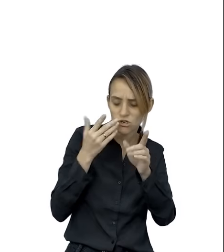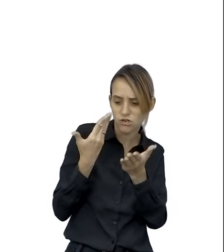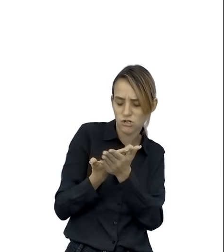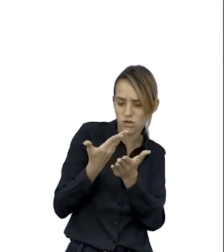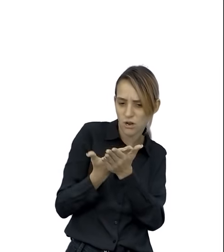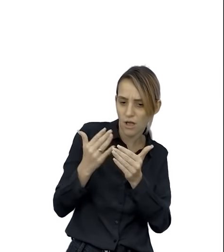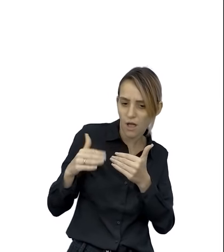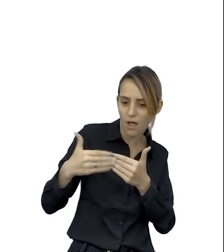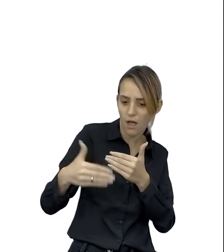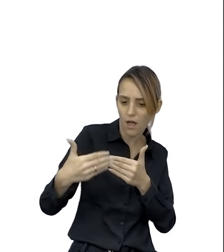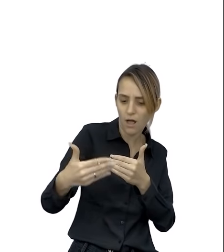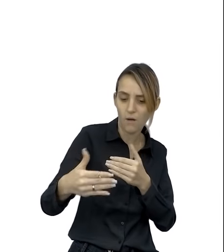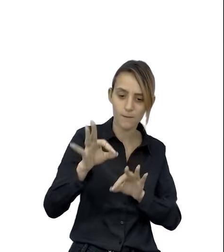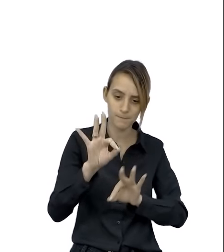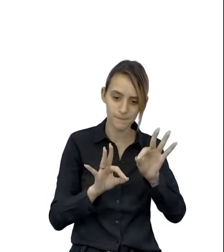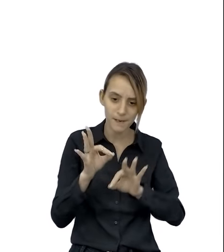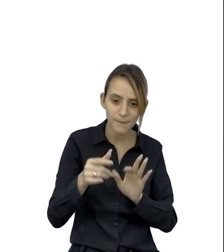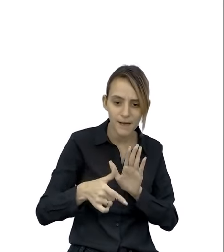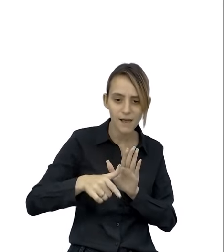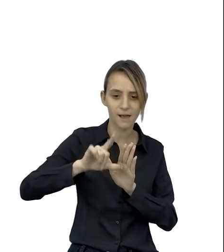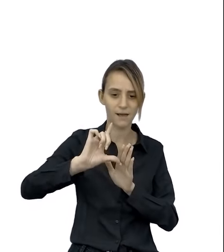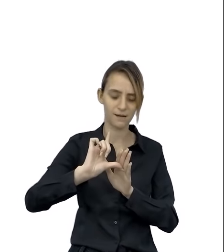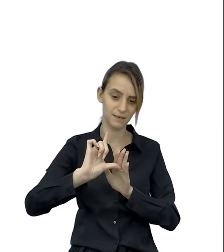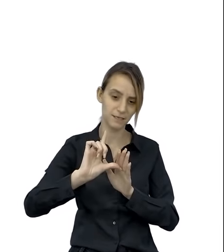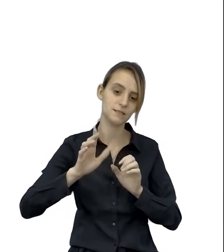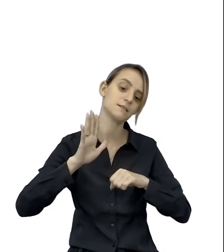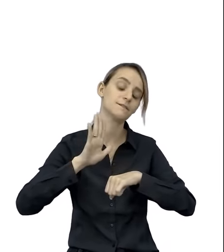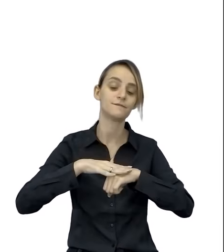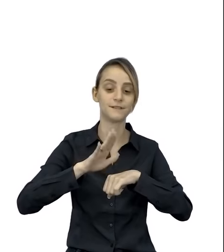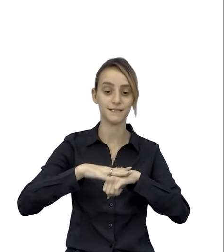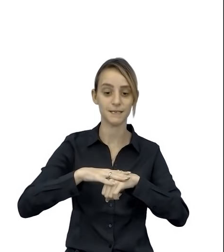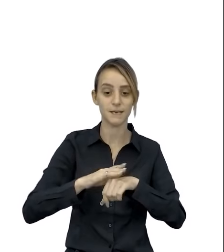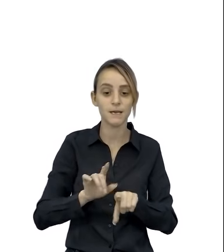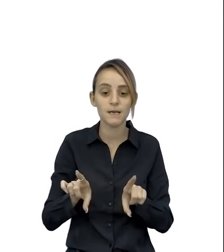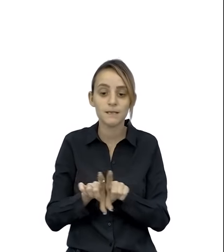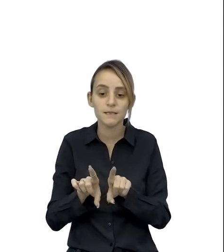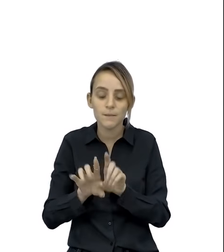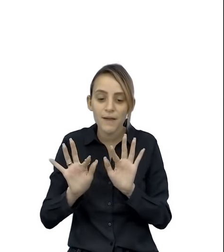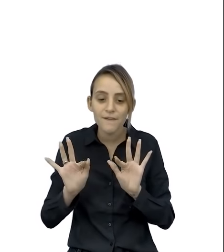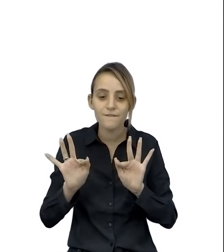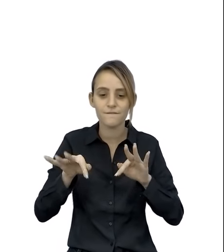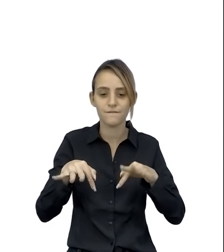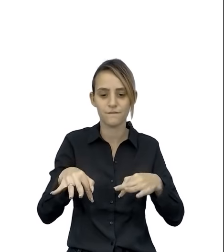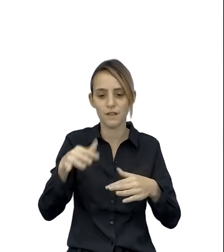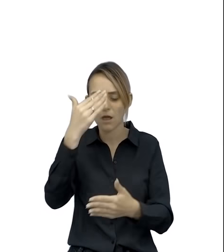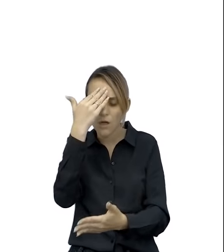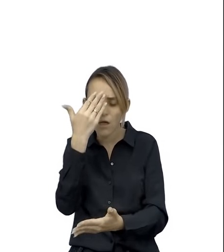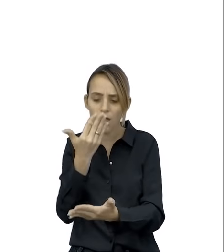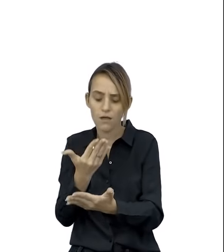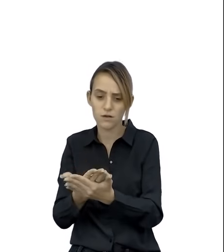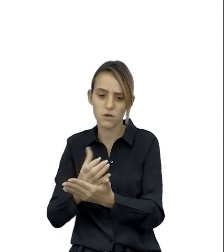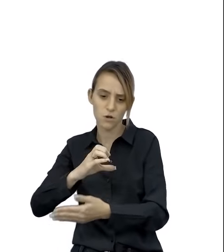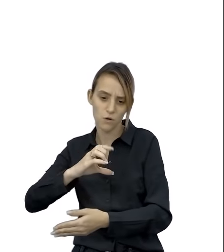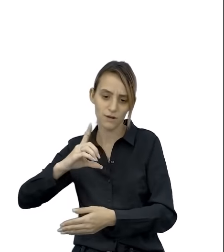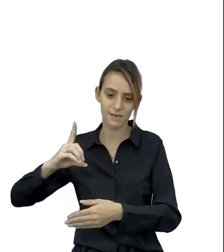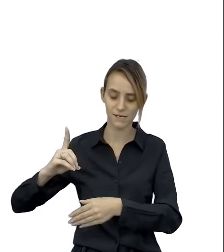os tópicos necessários para um bom plano de aula. E sim, contar com o apoio do professor